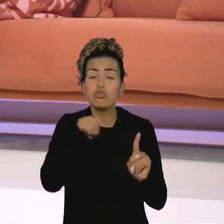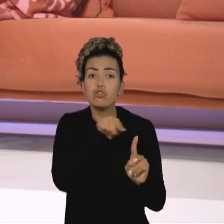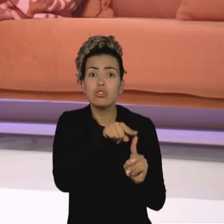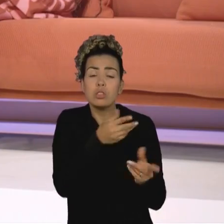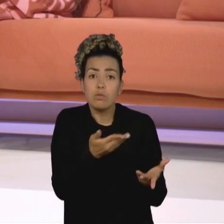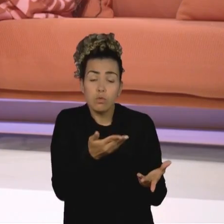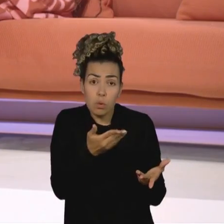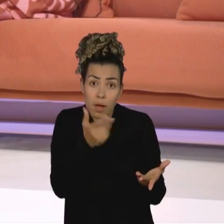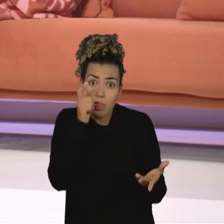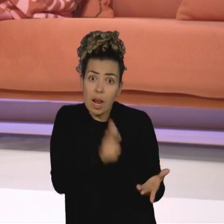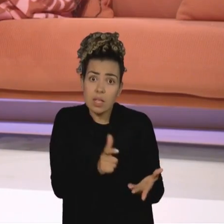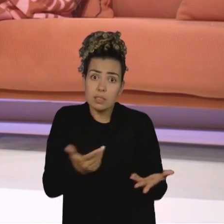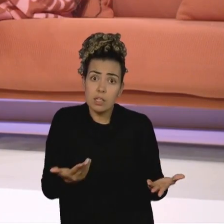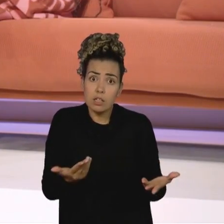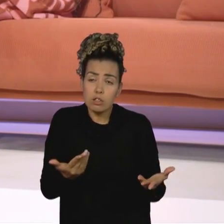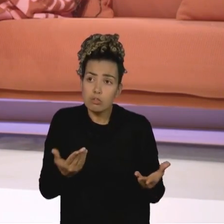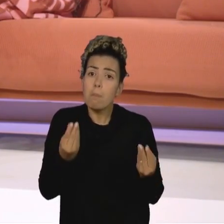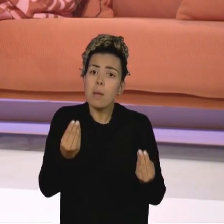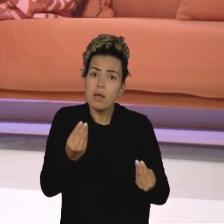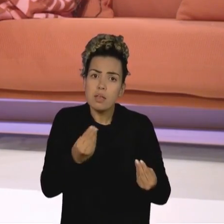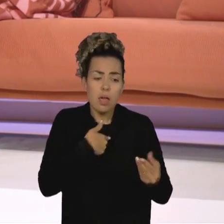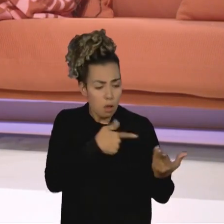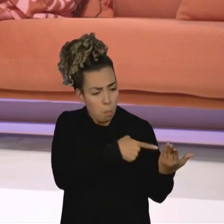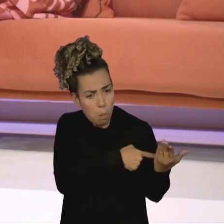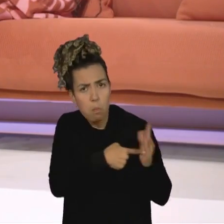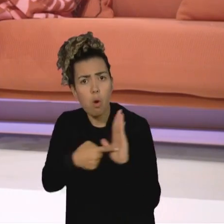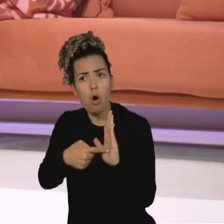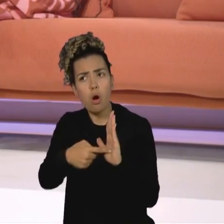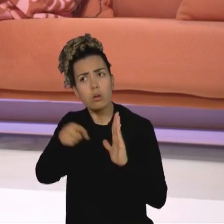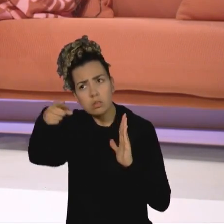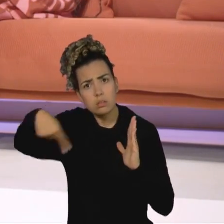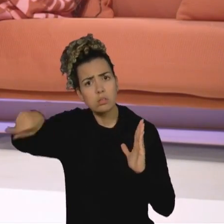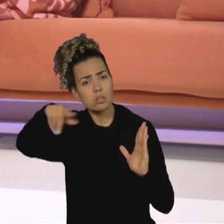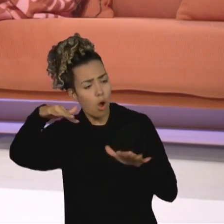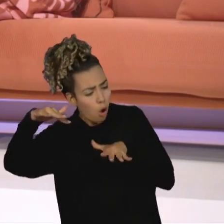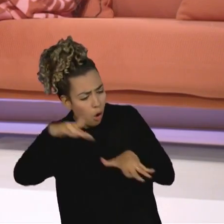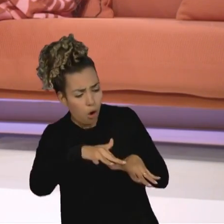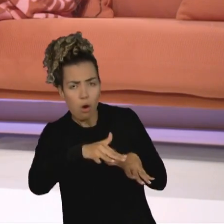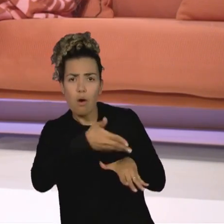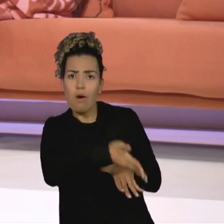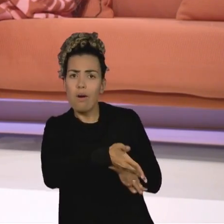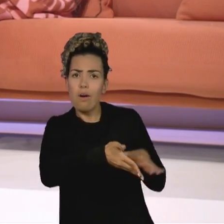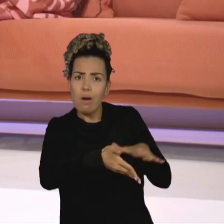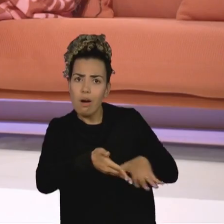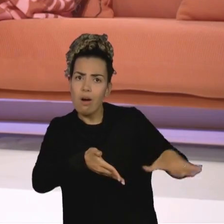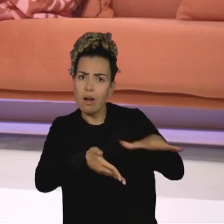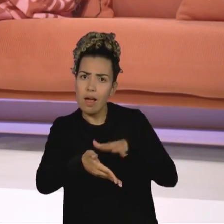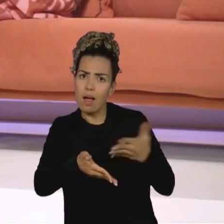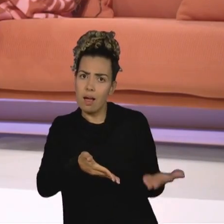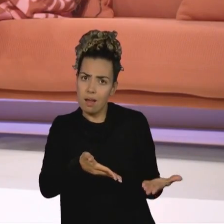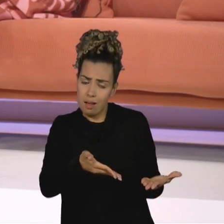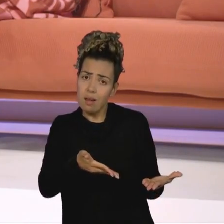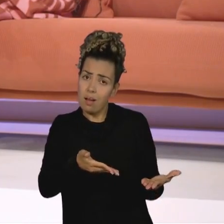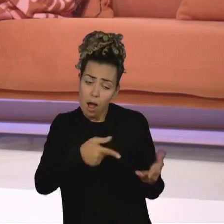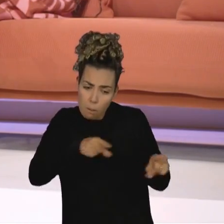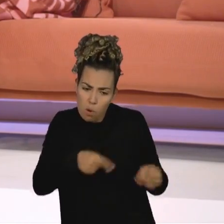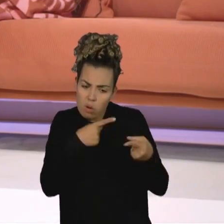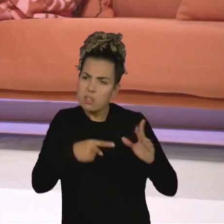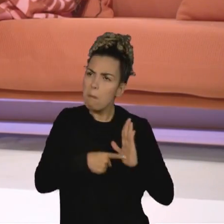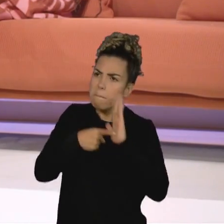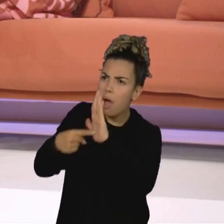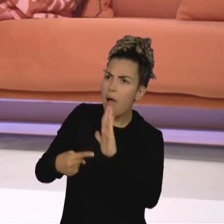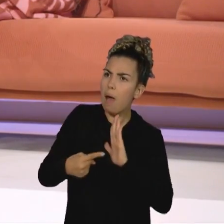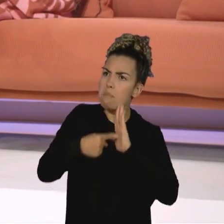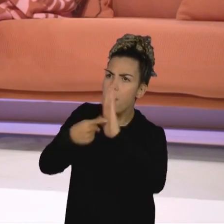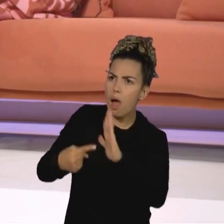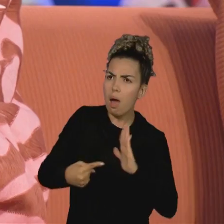abrir os olhos das pessoas para os sofrimentos que elas têm e que a música, talvez, ela denuncie isso e, ao mesmo tempo, ela